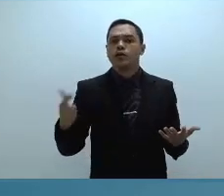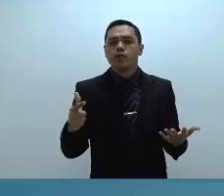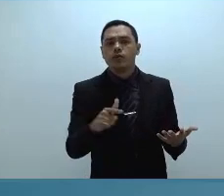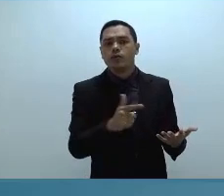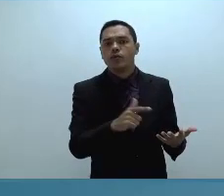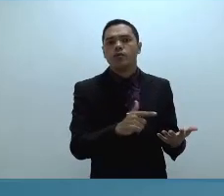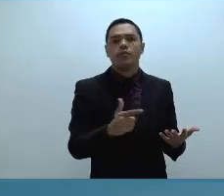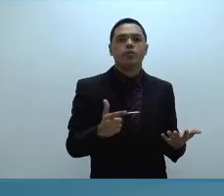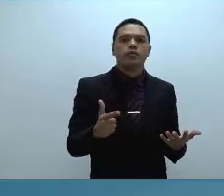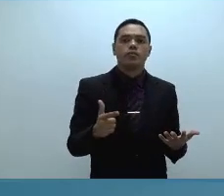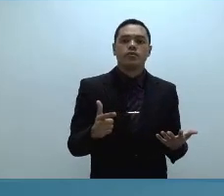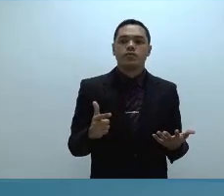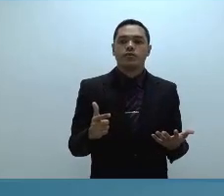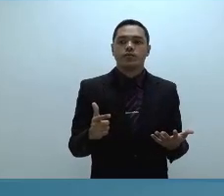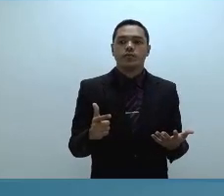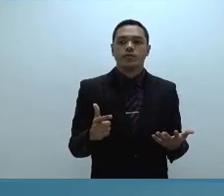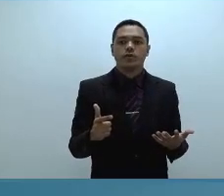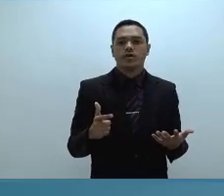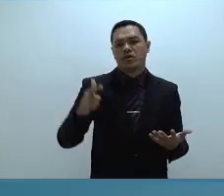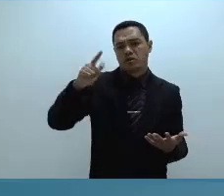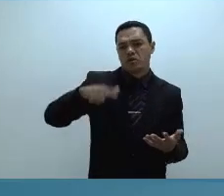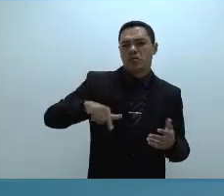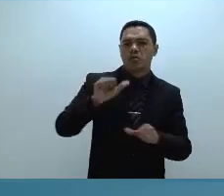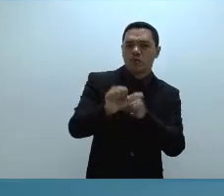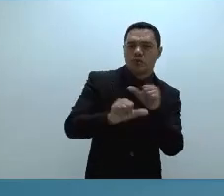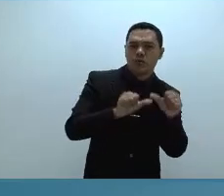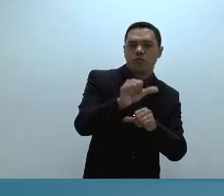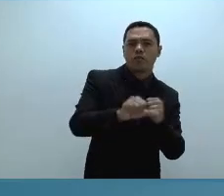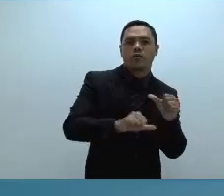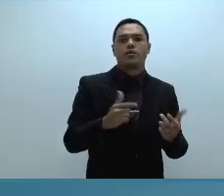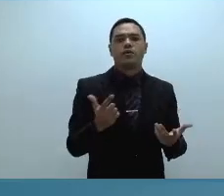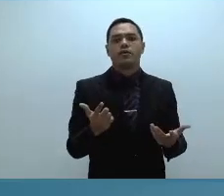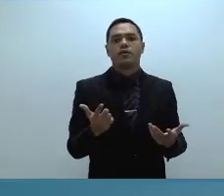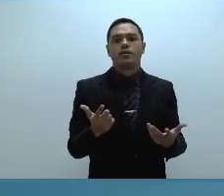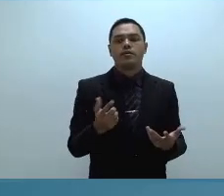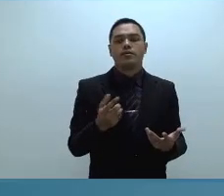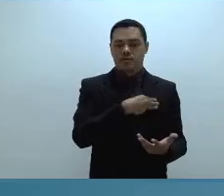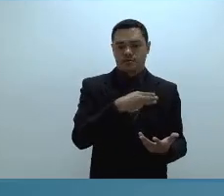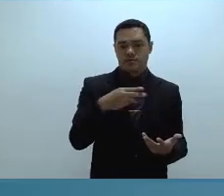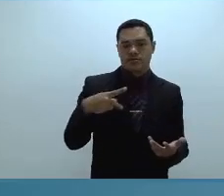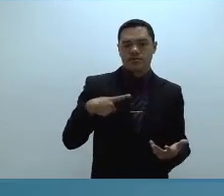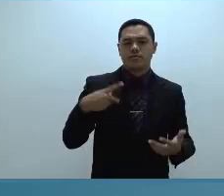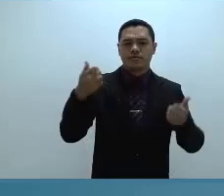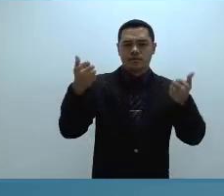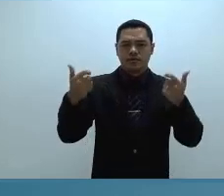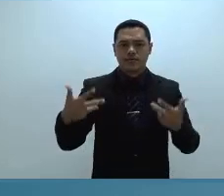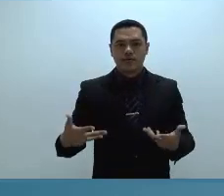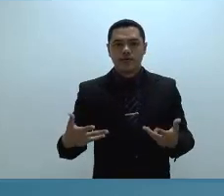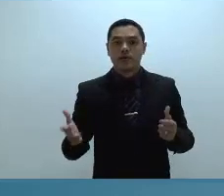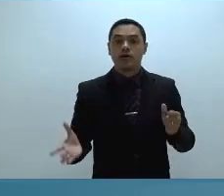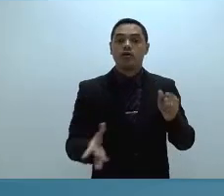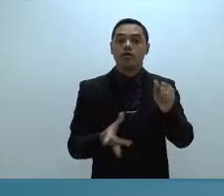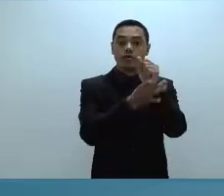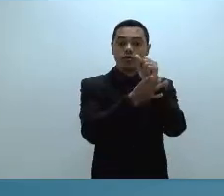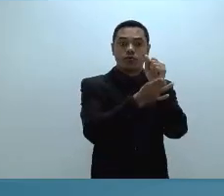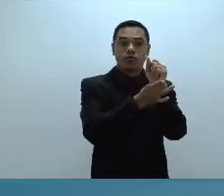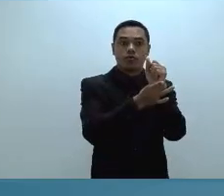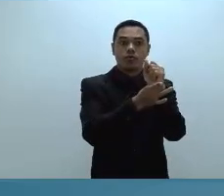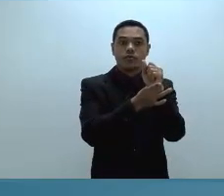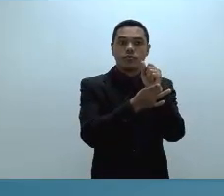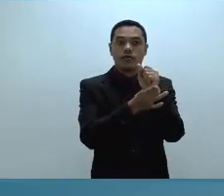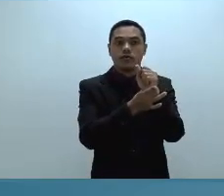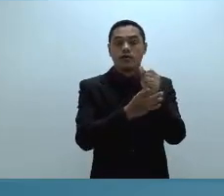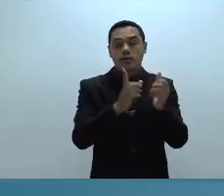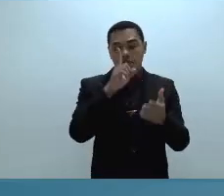acordo 74-241, disse o Ministério Público, que denegou a segurança e consiste na